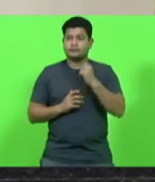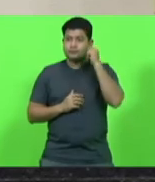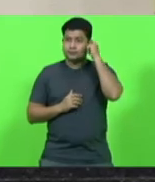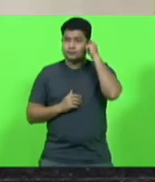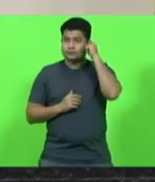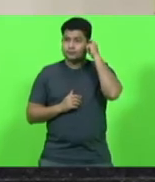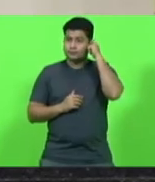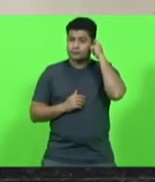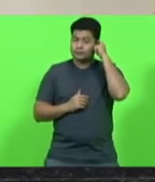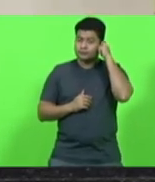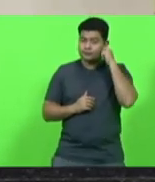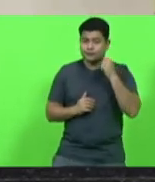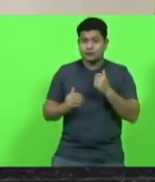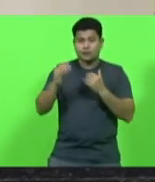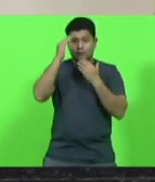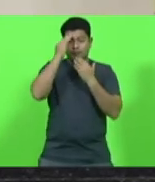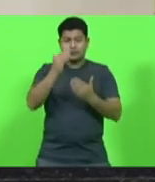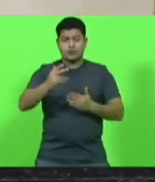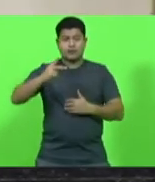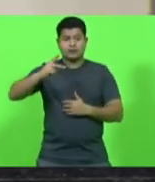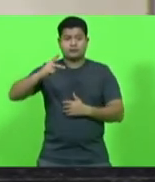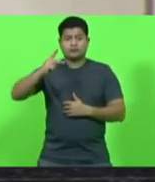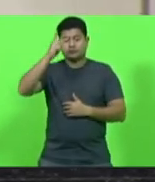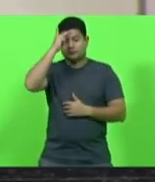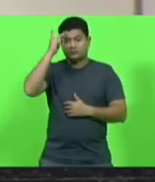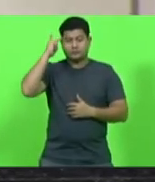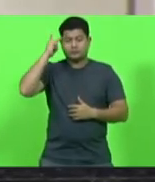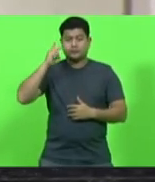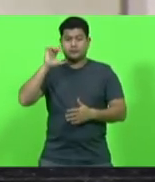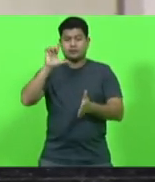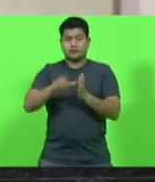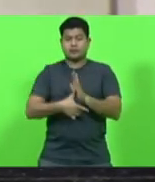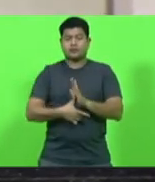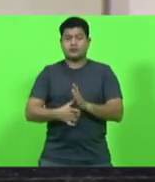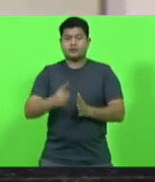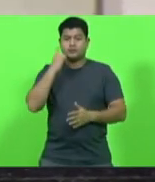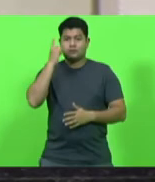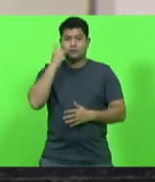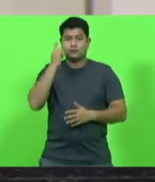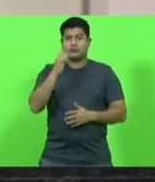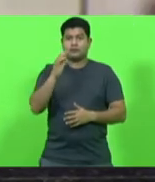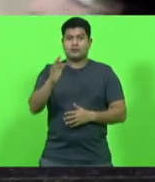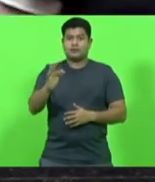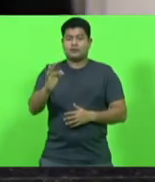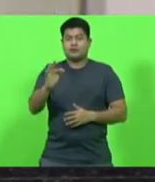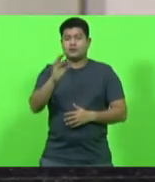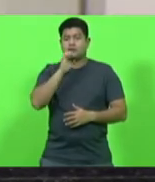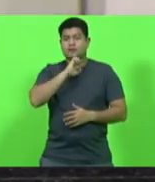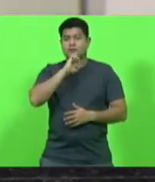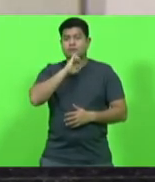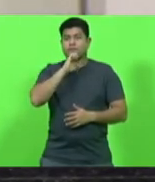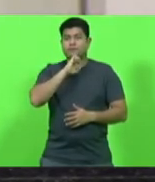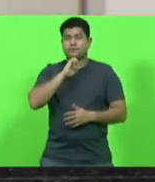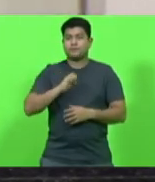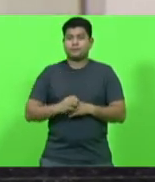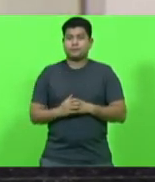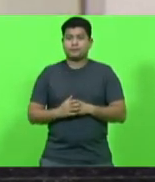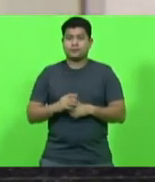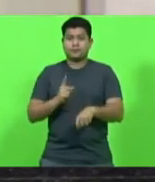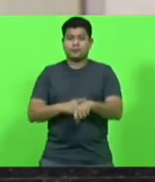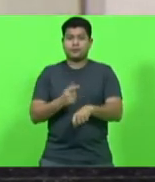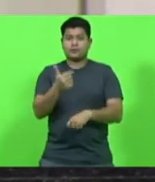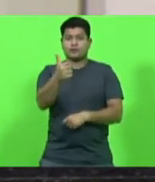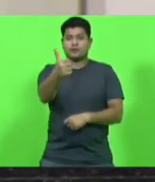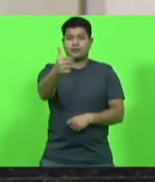Obrigado, deputada Paulinha. Próximo deputado inscrito, deputado Felipe Estevão. Por 10